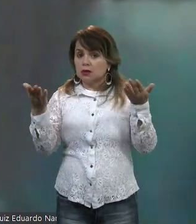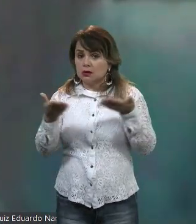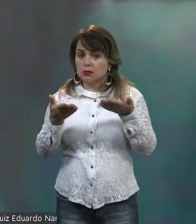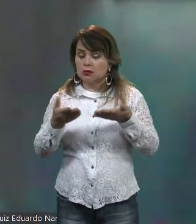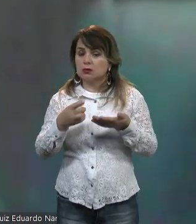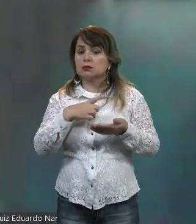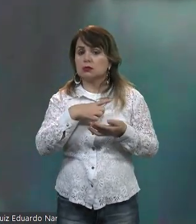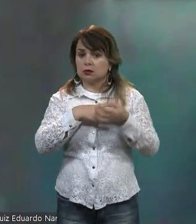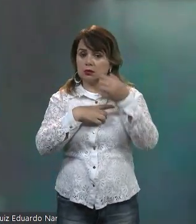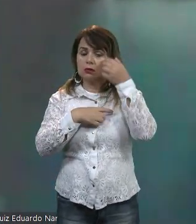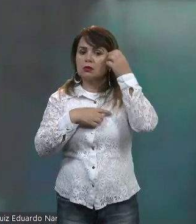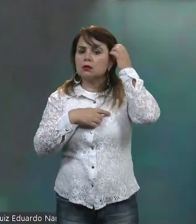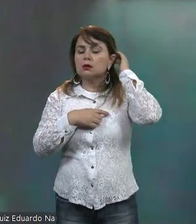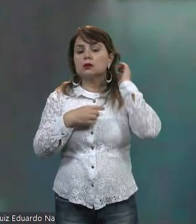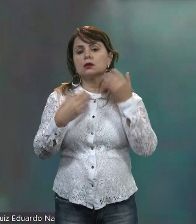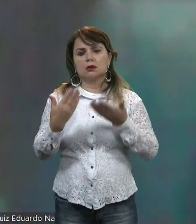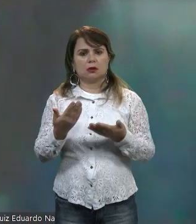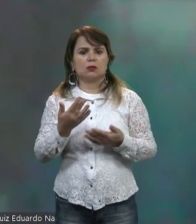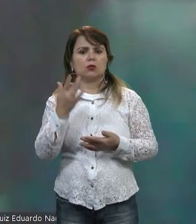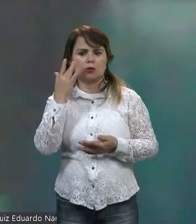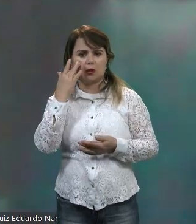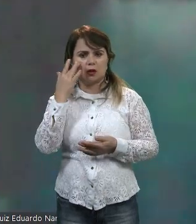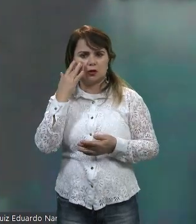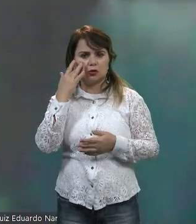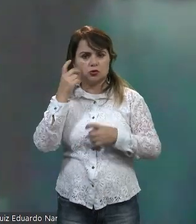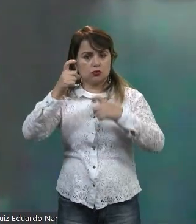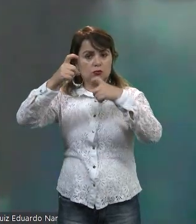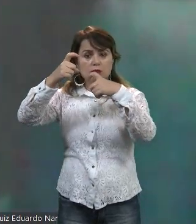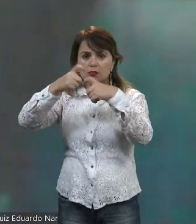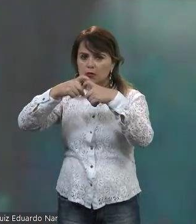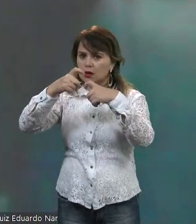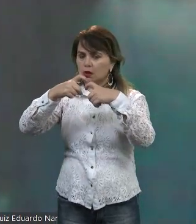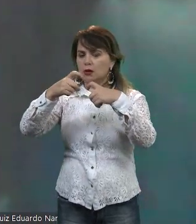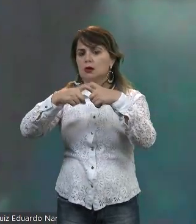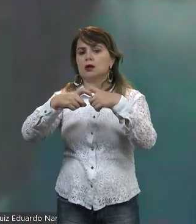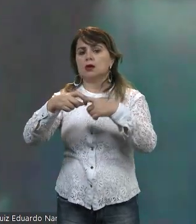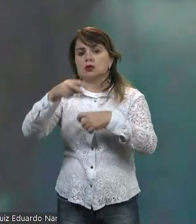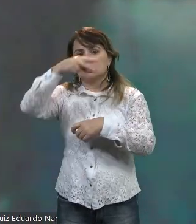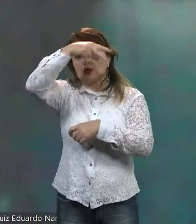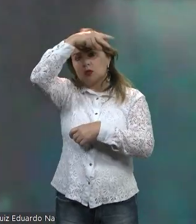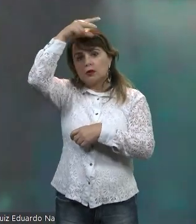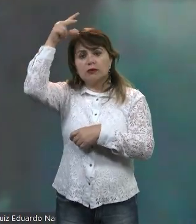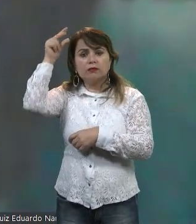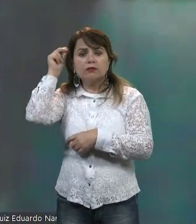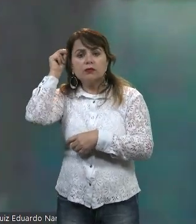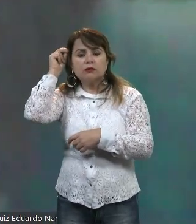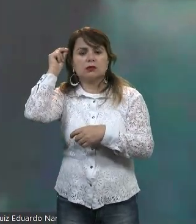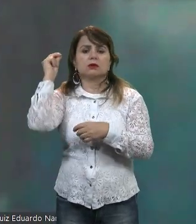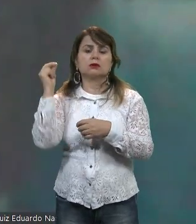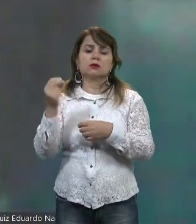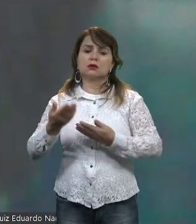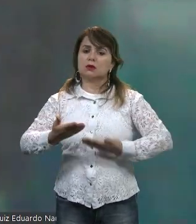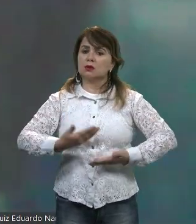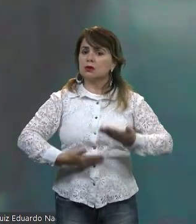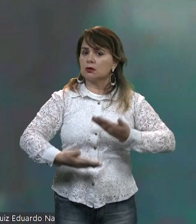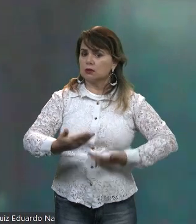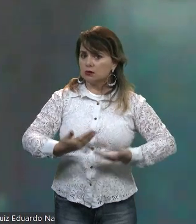da saúde, desde o médico, passando pela enfermeira, passando pela auxiliar de enfermagem,